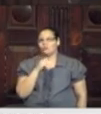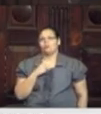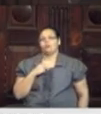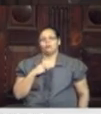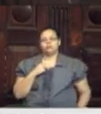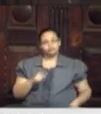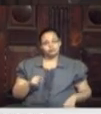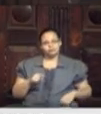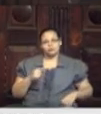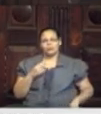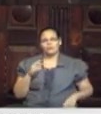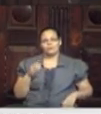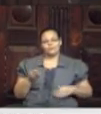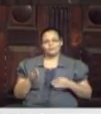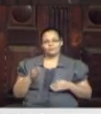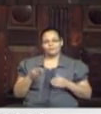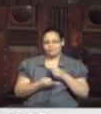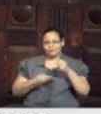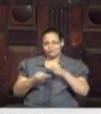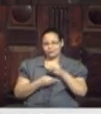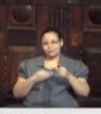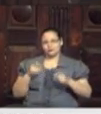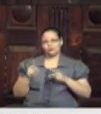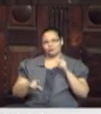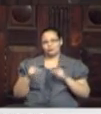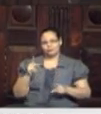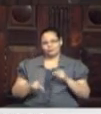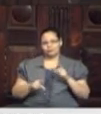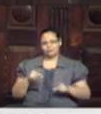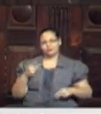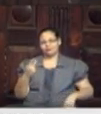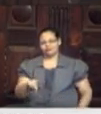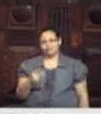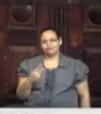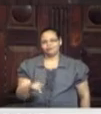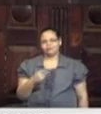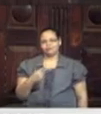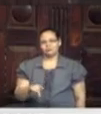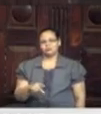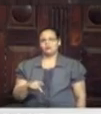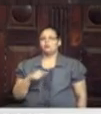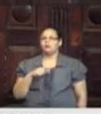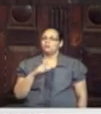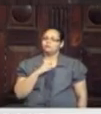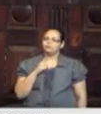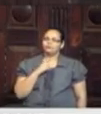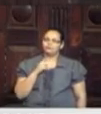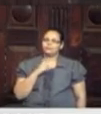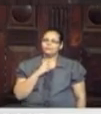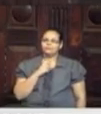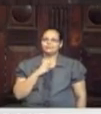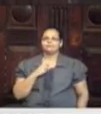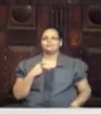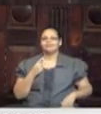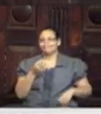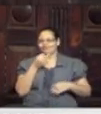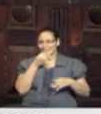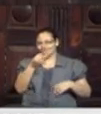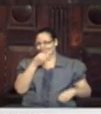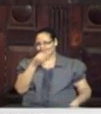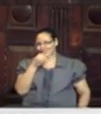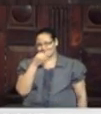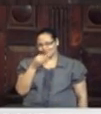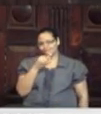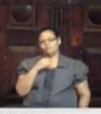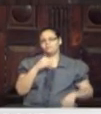saneamento básico para a população. Por último, senhora presidente, estamos aí em busca de sugestões, todos